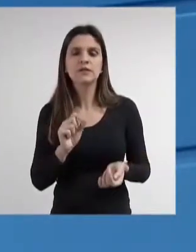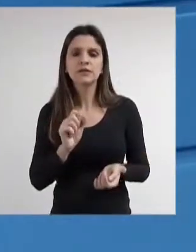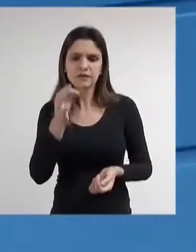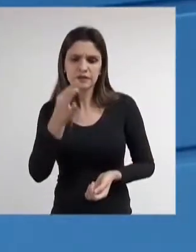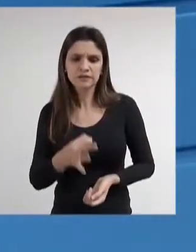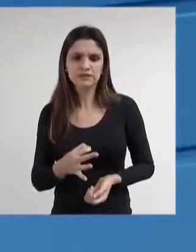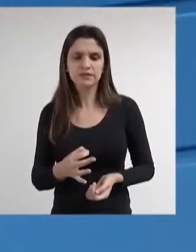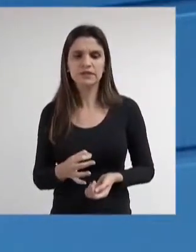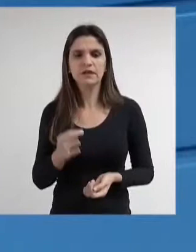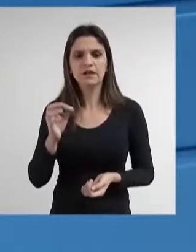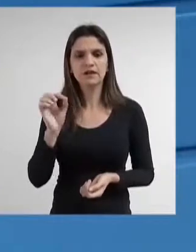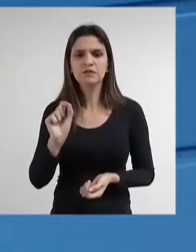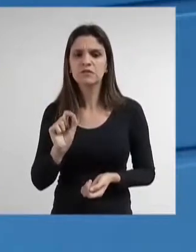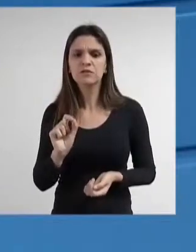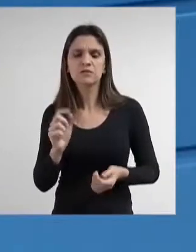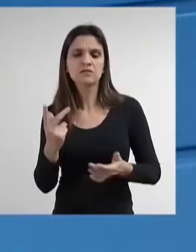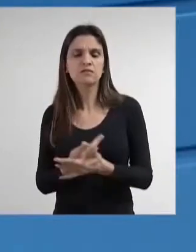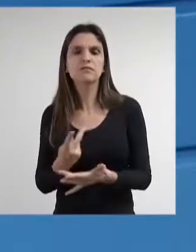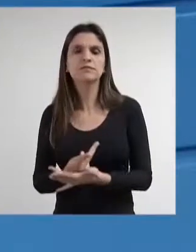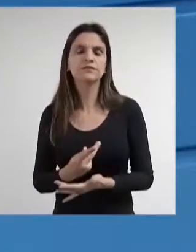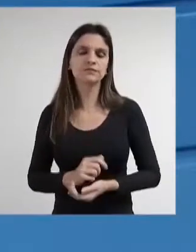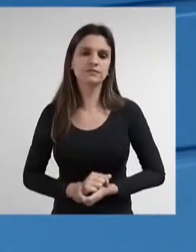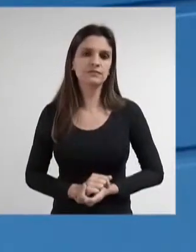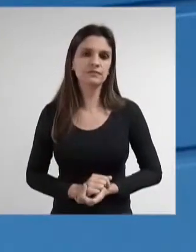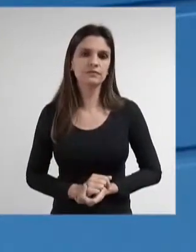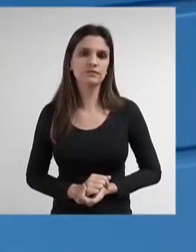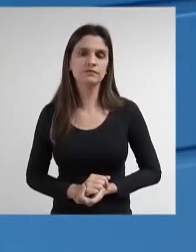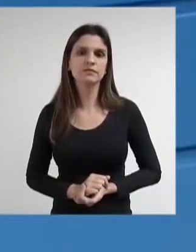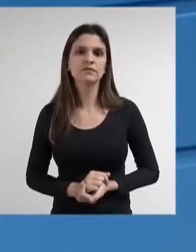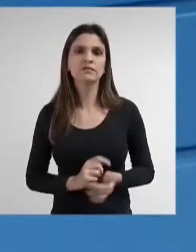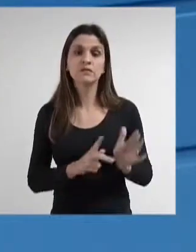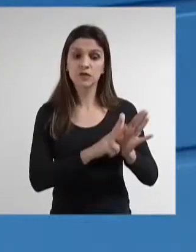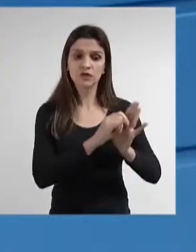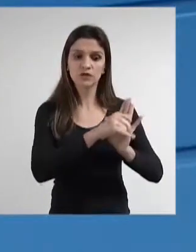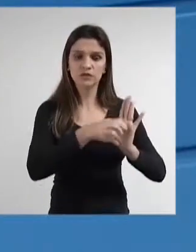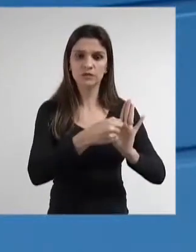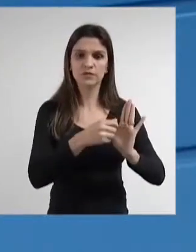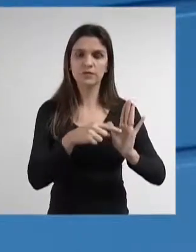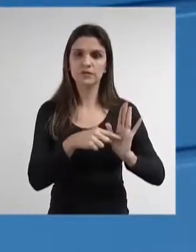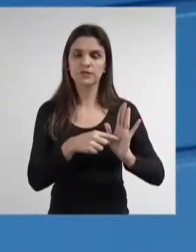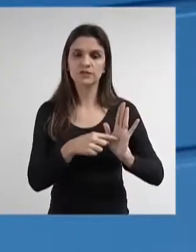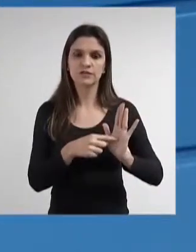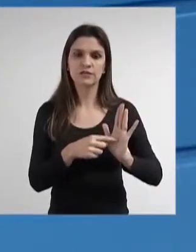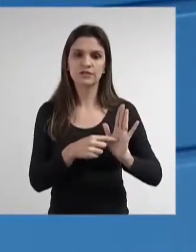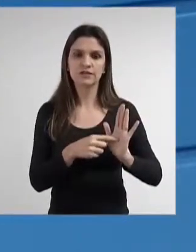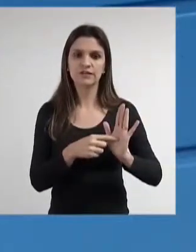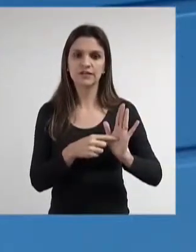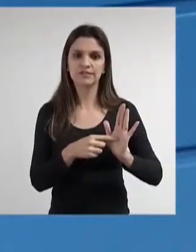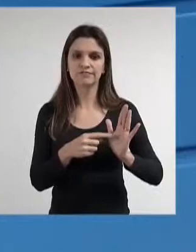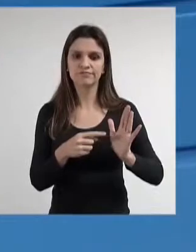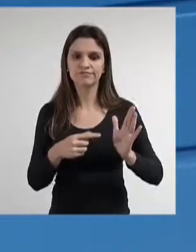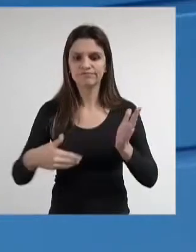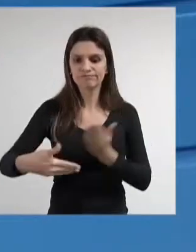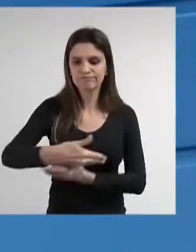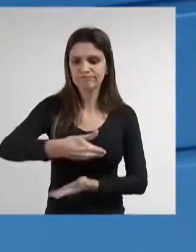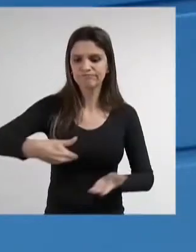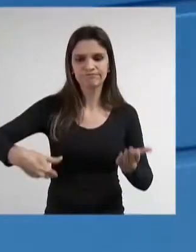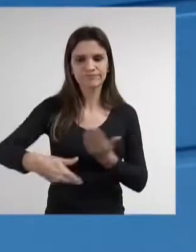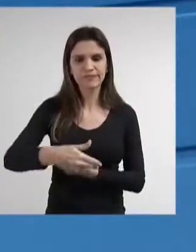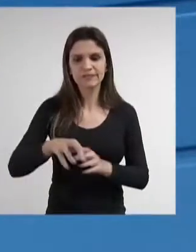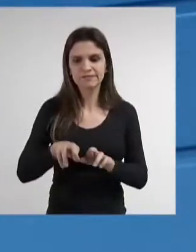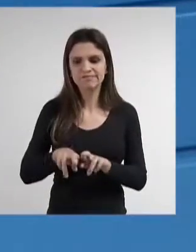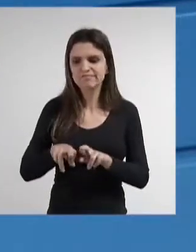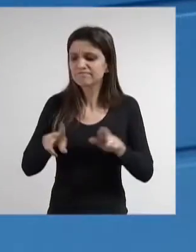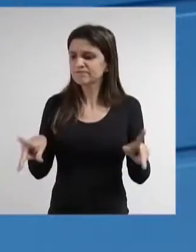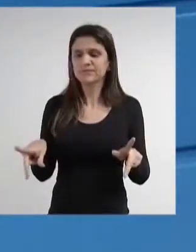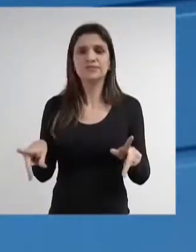do programa Vale Renda, ele não dialoga com o programa Bolsa Família do governo